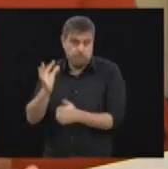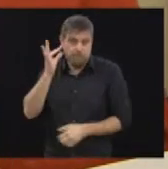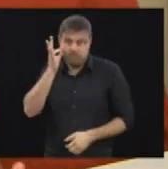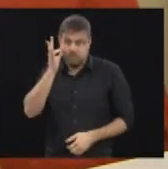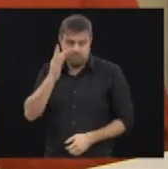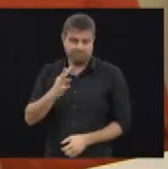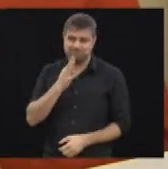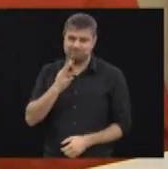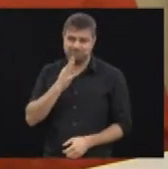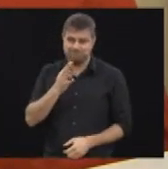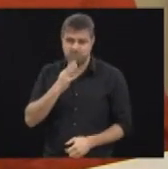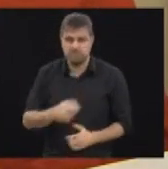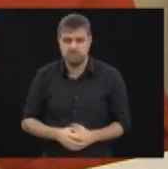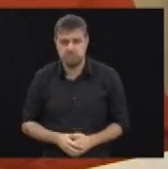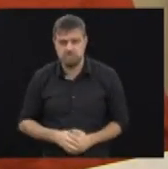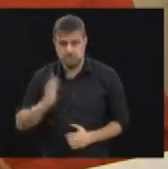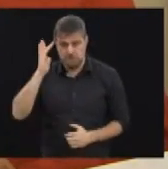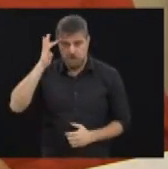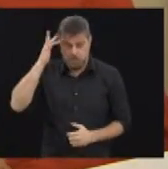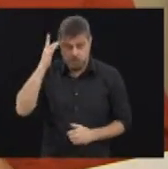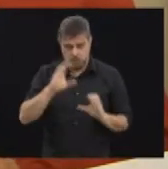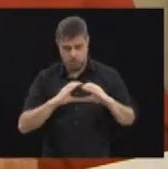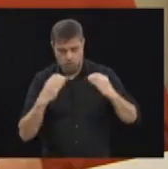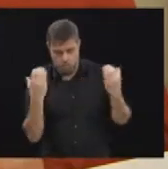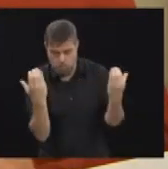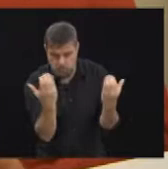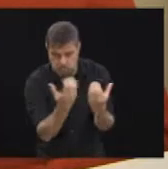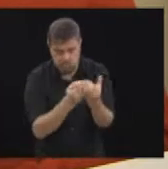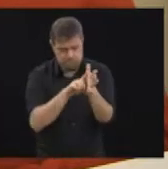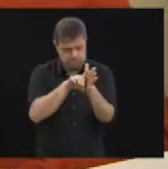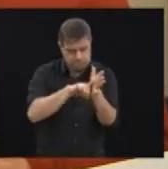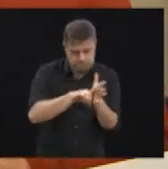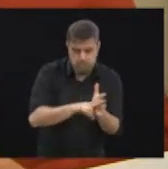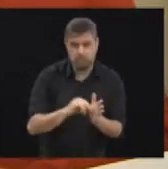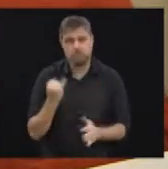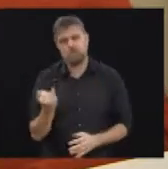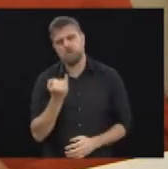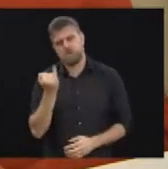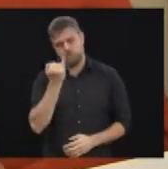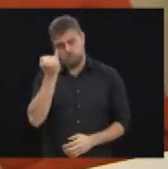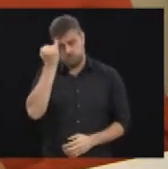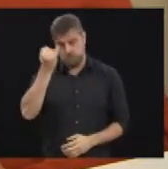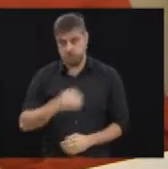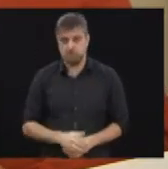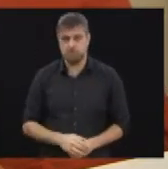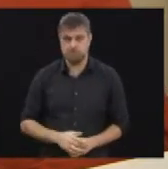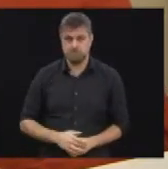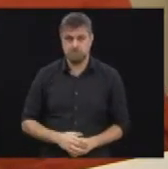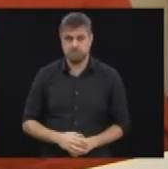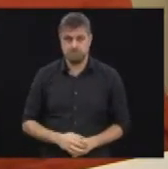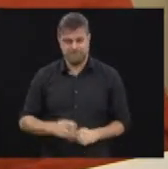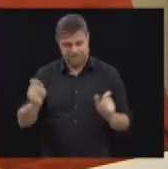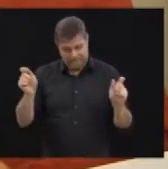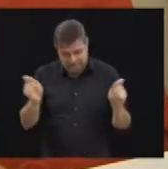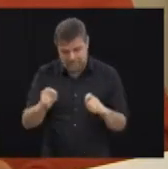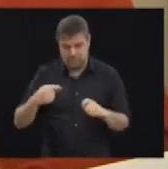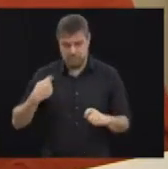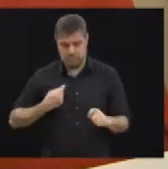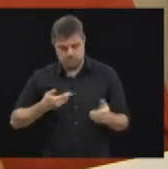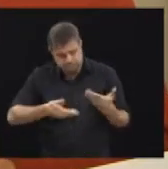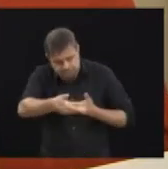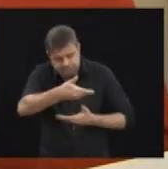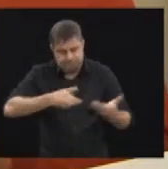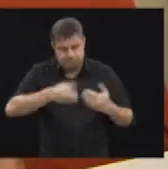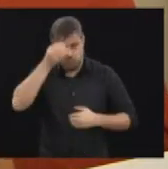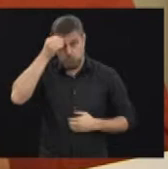contato pessoal. Então assim, eu acho que os eventos científicos eles têm uma importância muito grande. Eu acho que